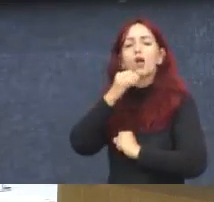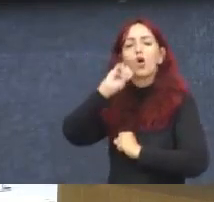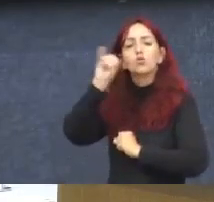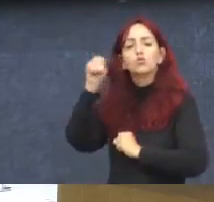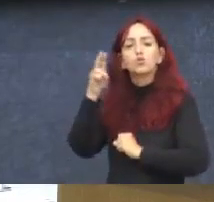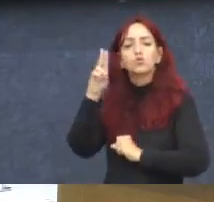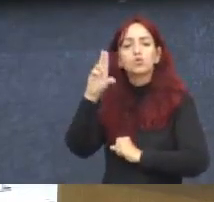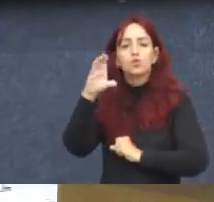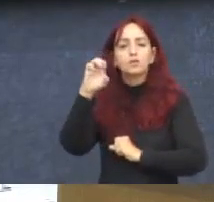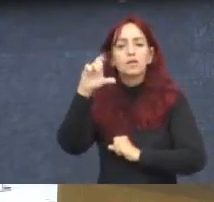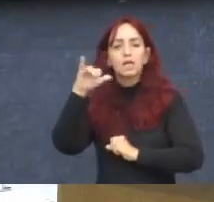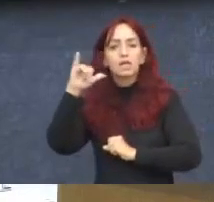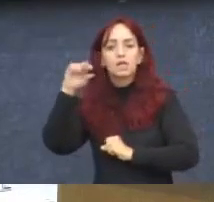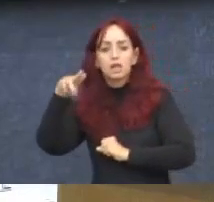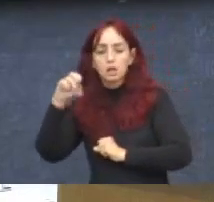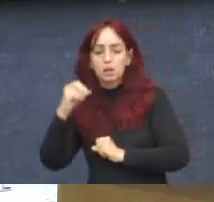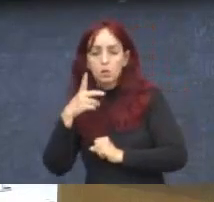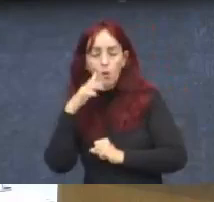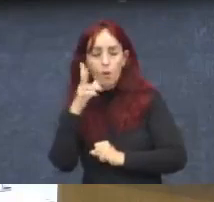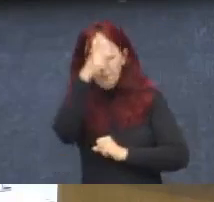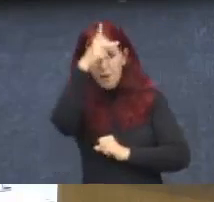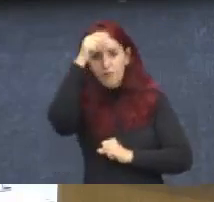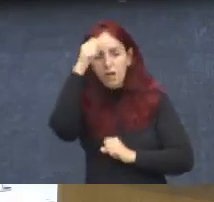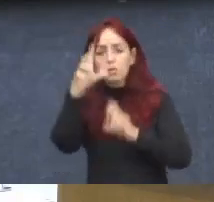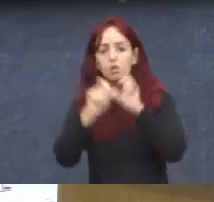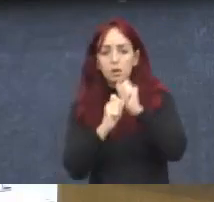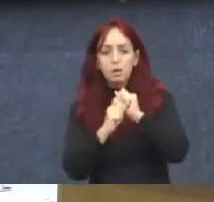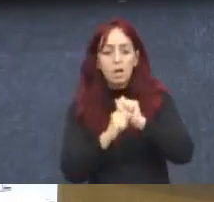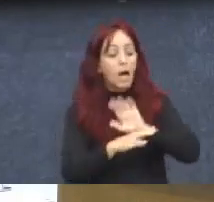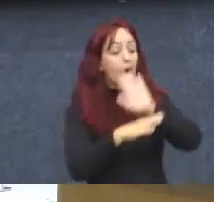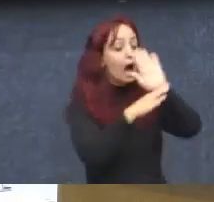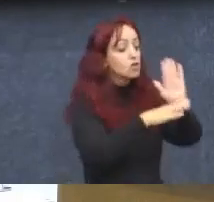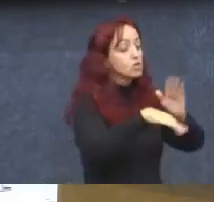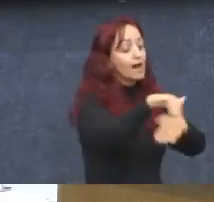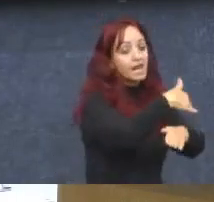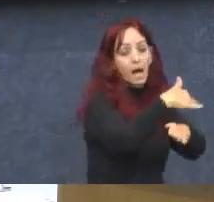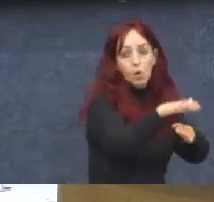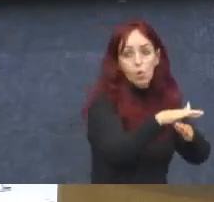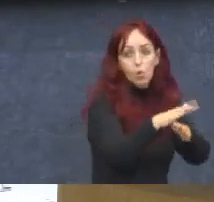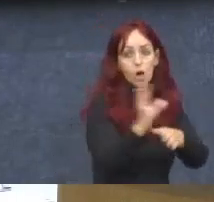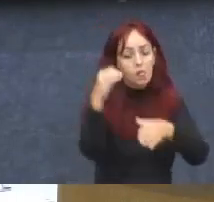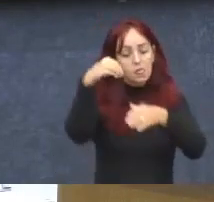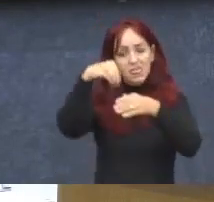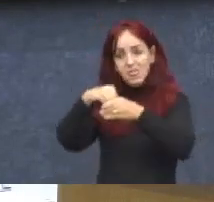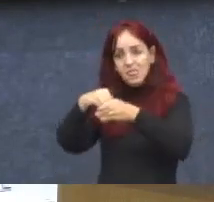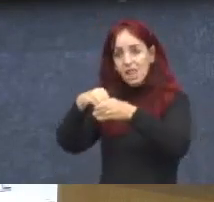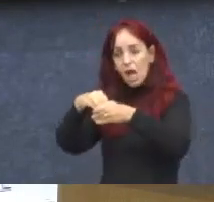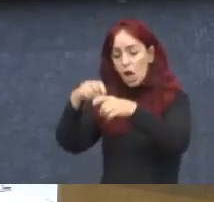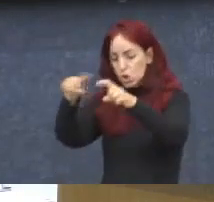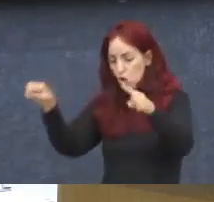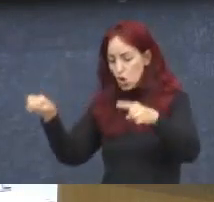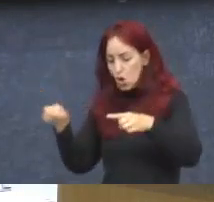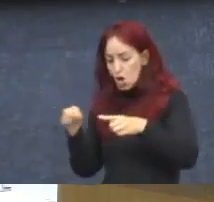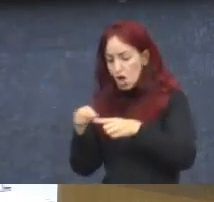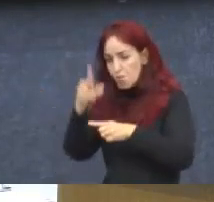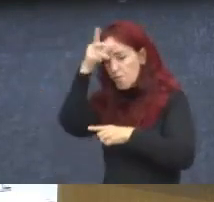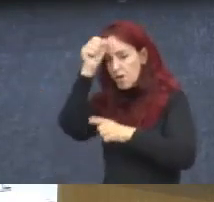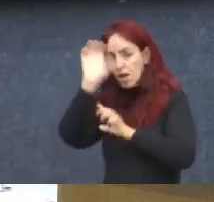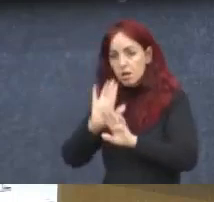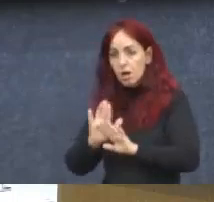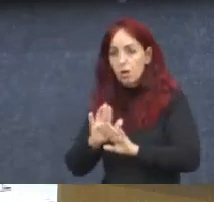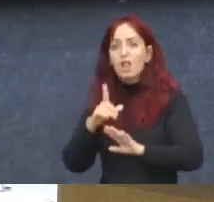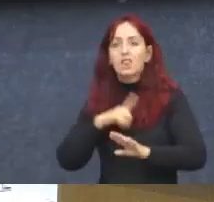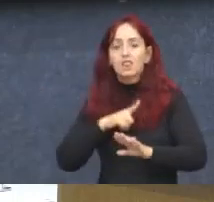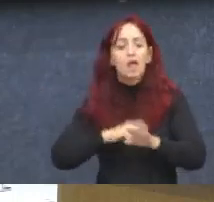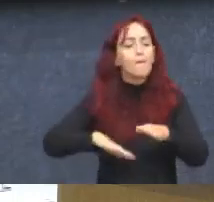tornou prefeito, atuar na rua e não no gabinete. Há 487